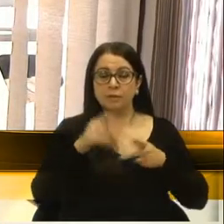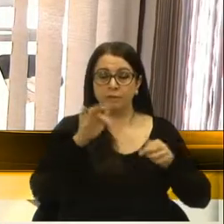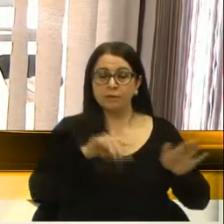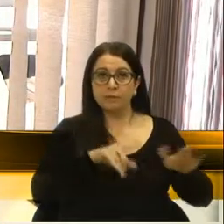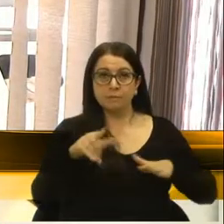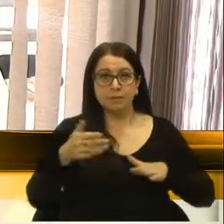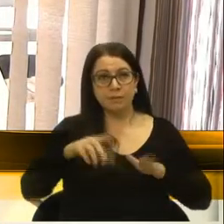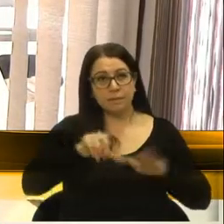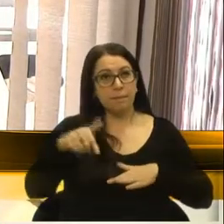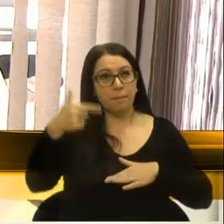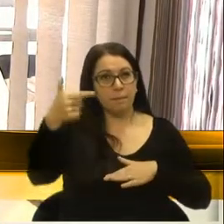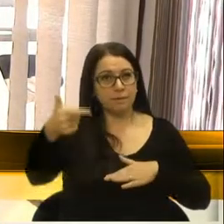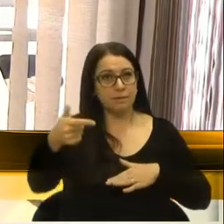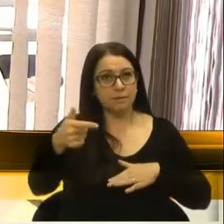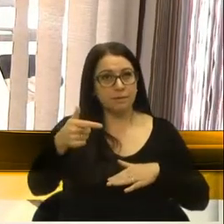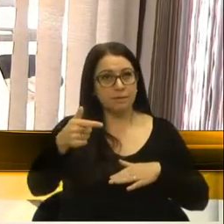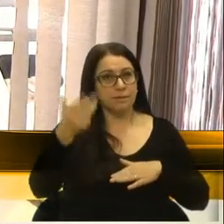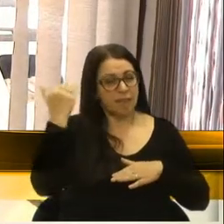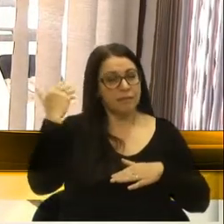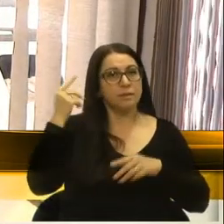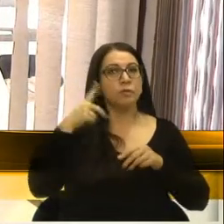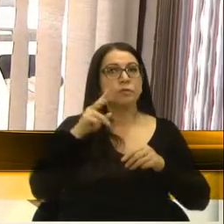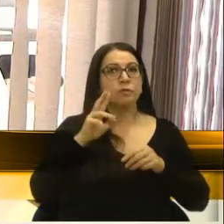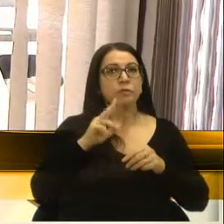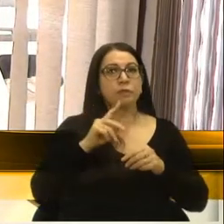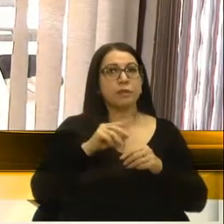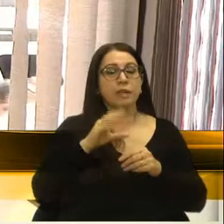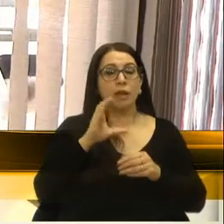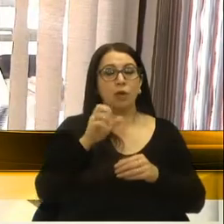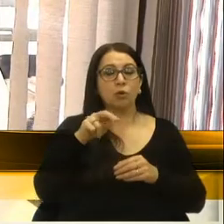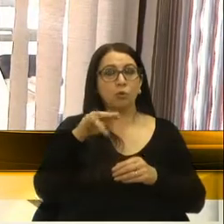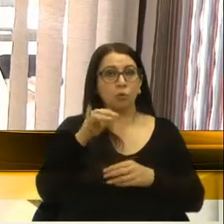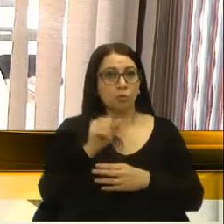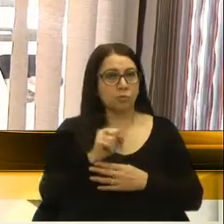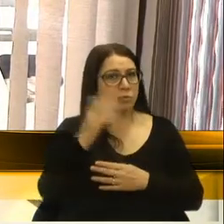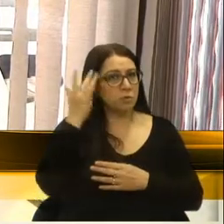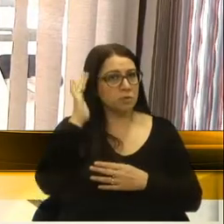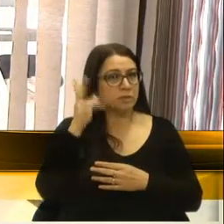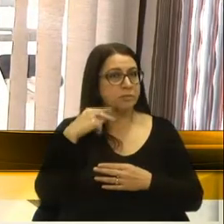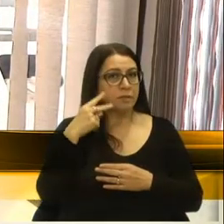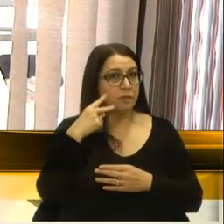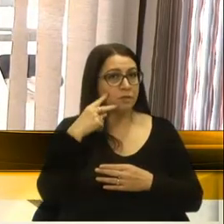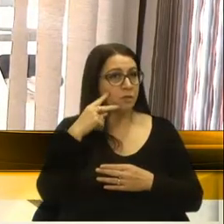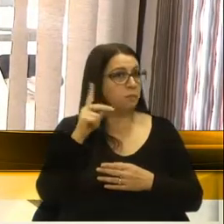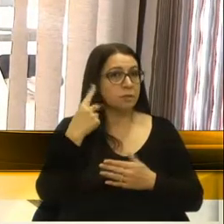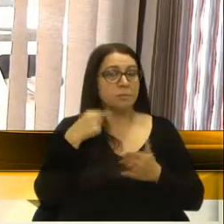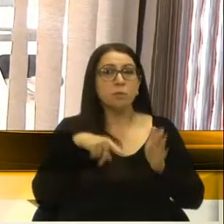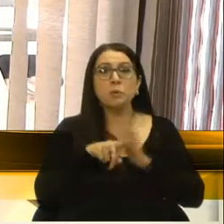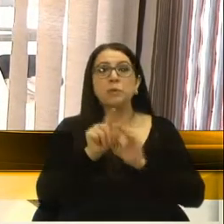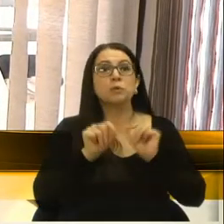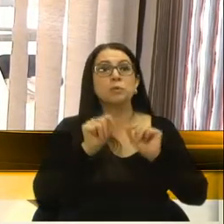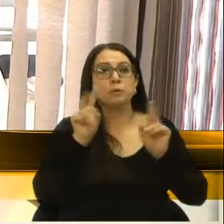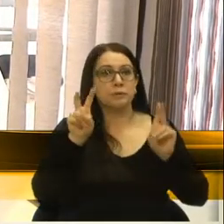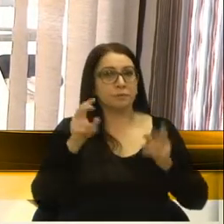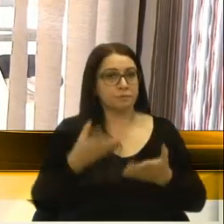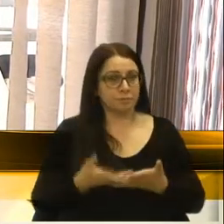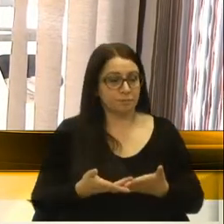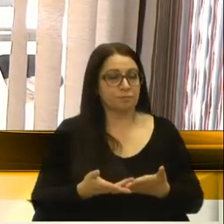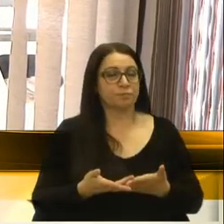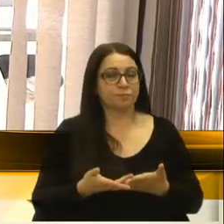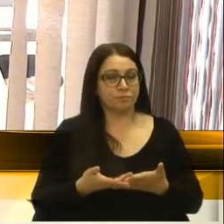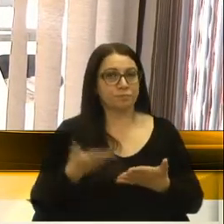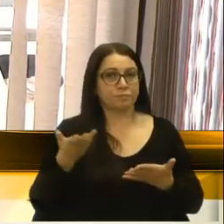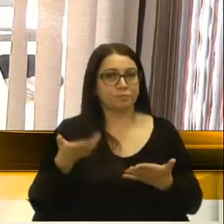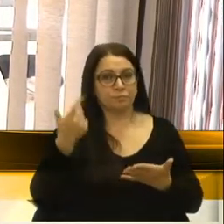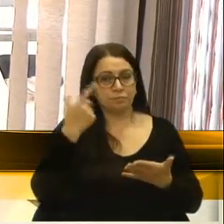e na semana passada, quando veio a leitura real das contas, não sei se teve algum vereador que não foi questionado sobre esse assunto, né? Então,